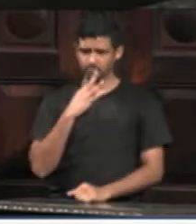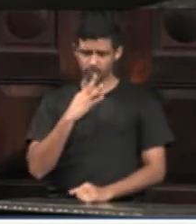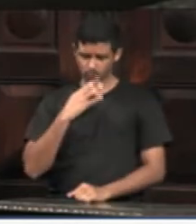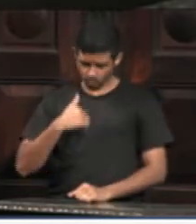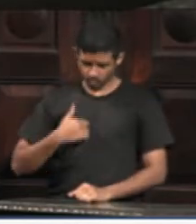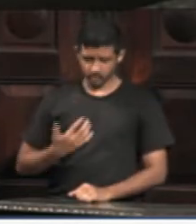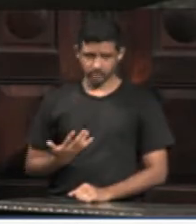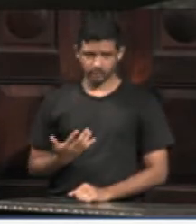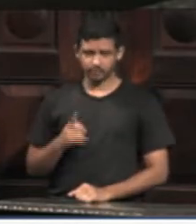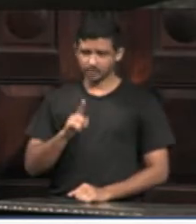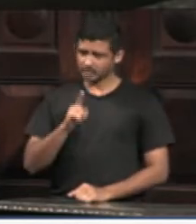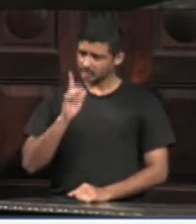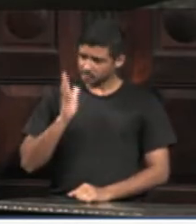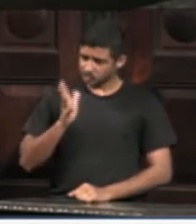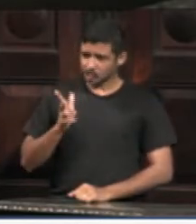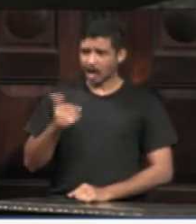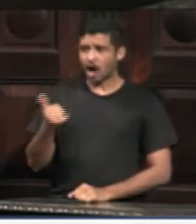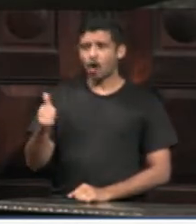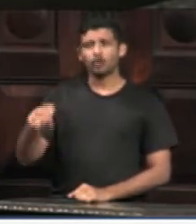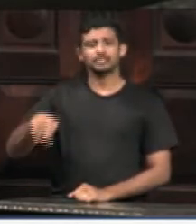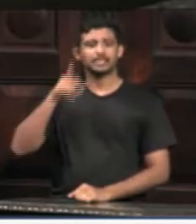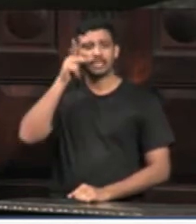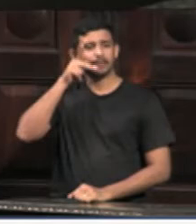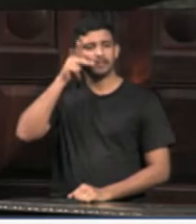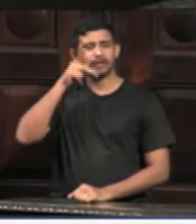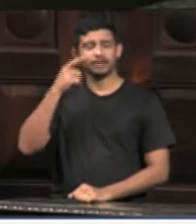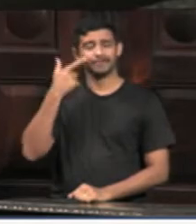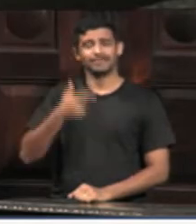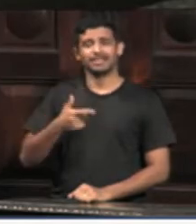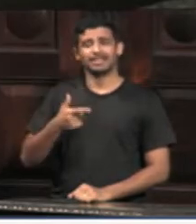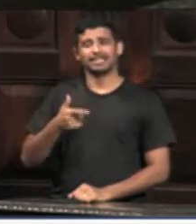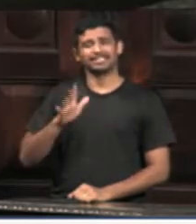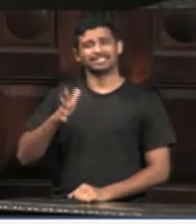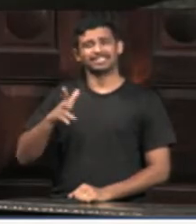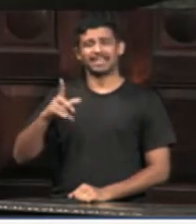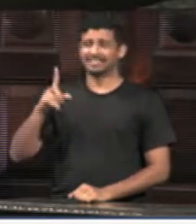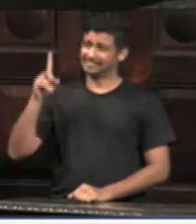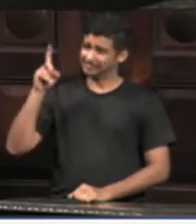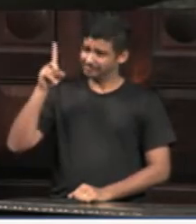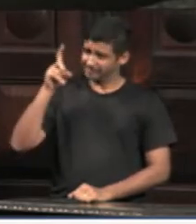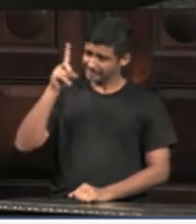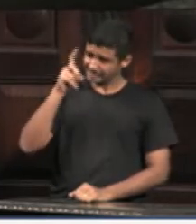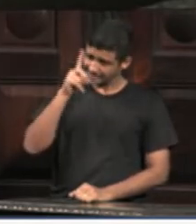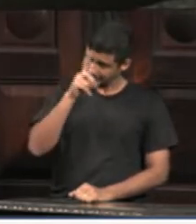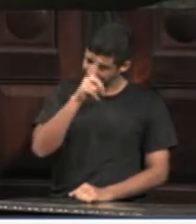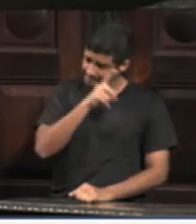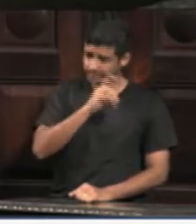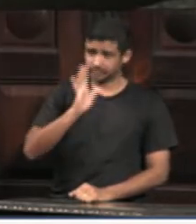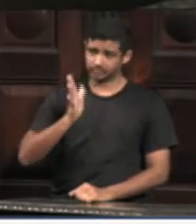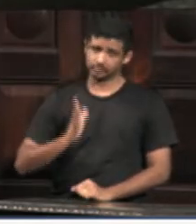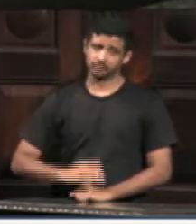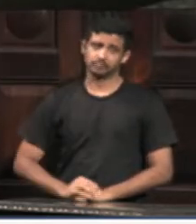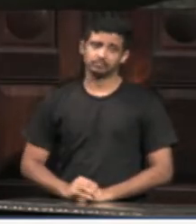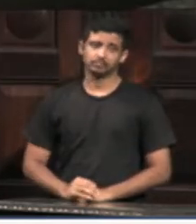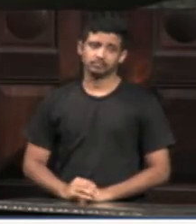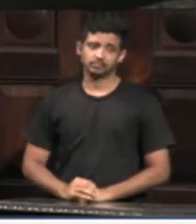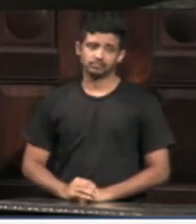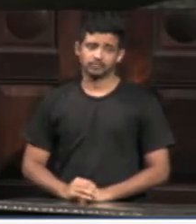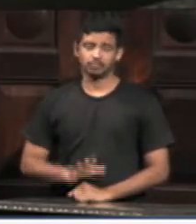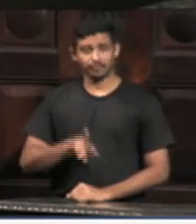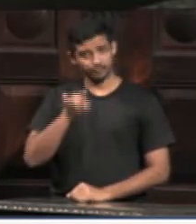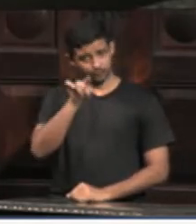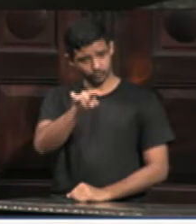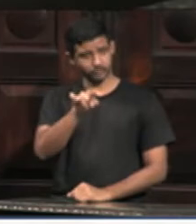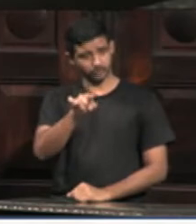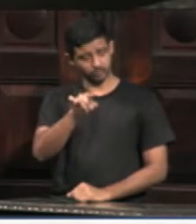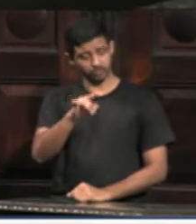momentos bons desse parlamento e momentos muito difíceis desse parlamento. Muito difíceis desse parlamento. E Vossa Excelência tem certeza